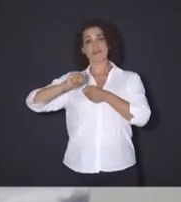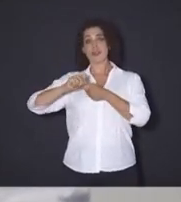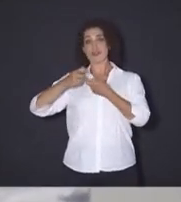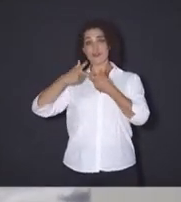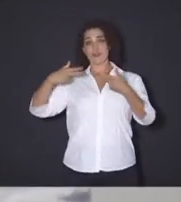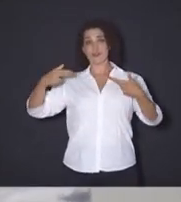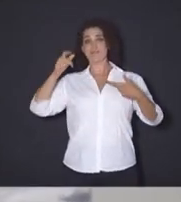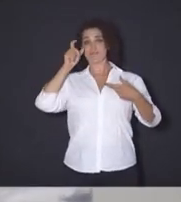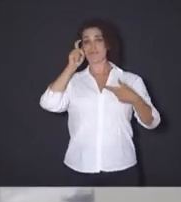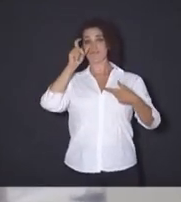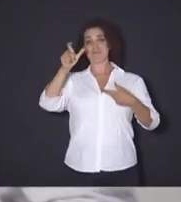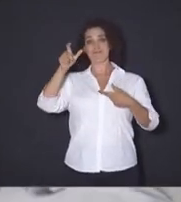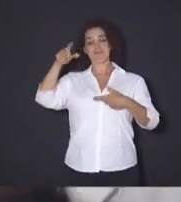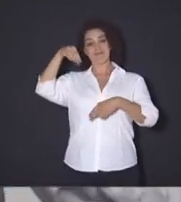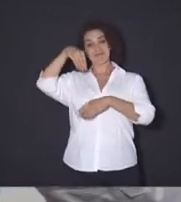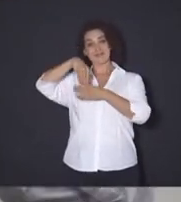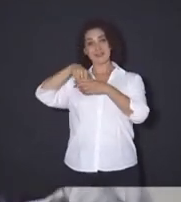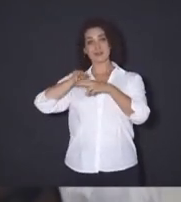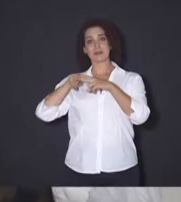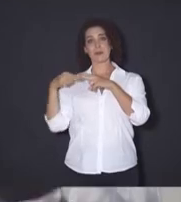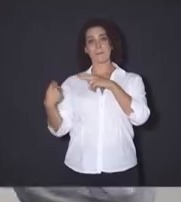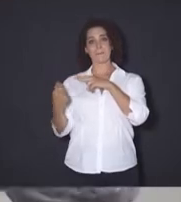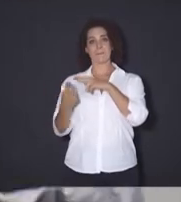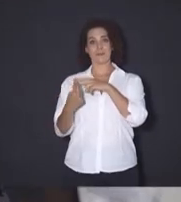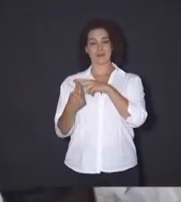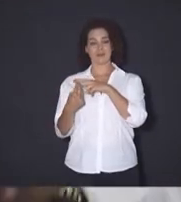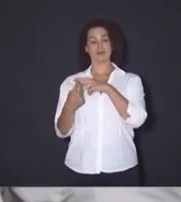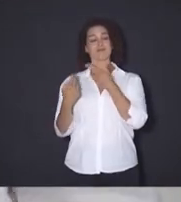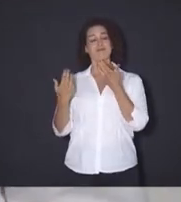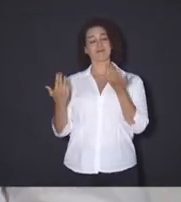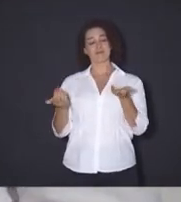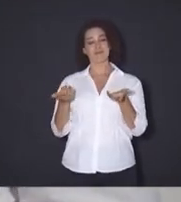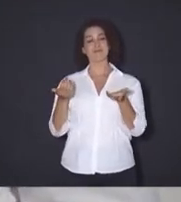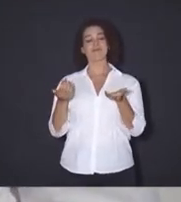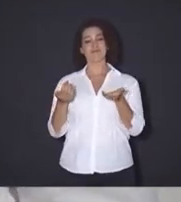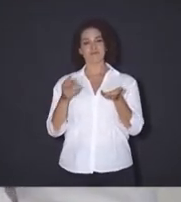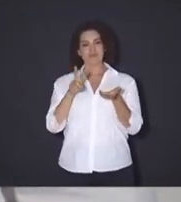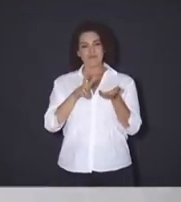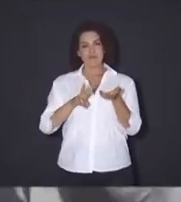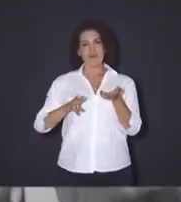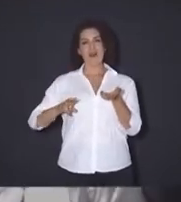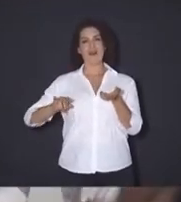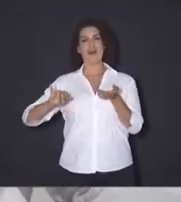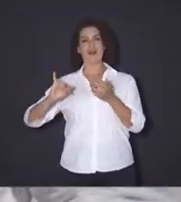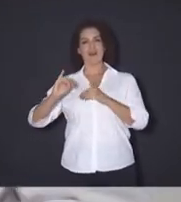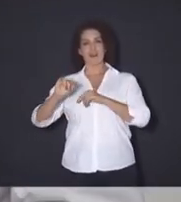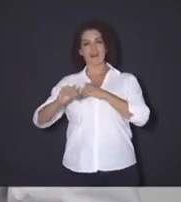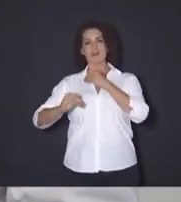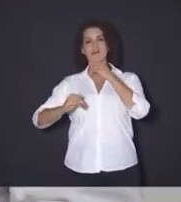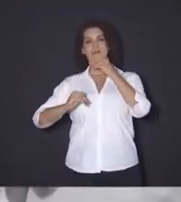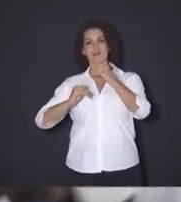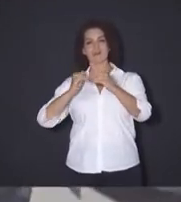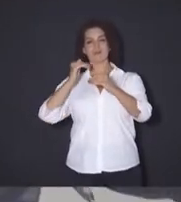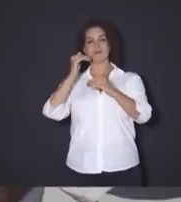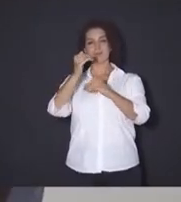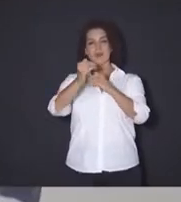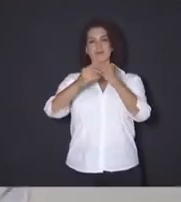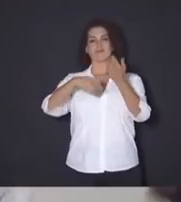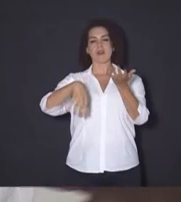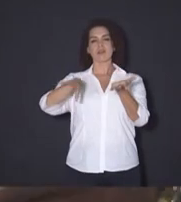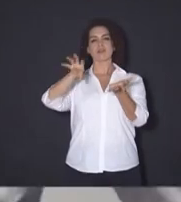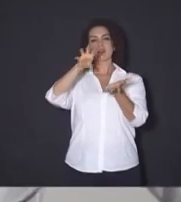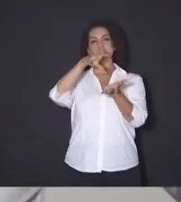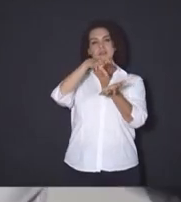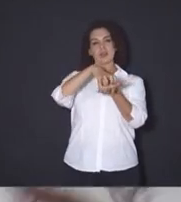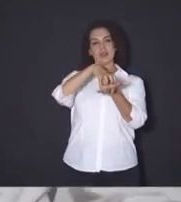populares né e pediu em algum momento vai chegar aos grandes centro vai chegar ao